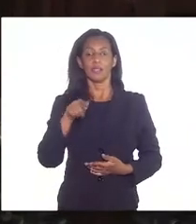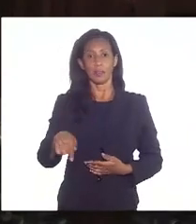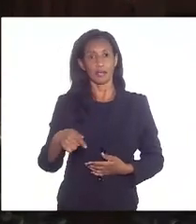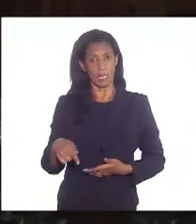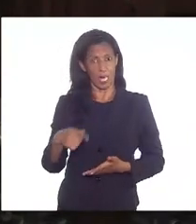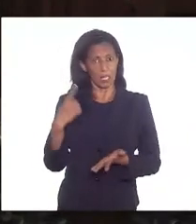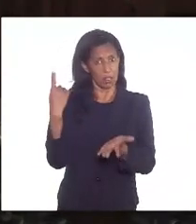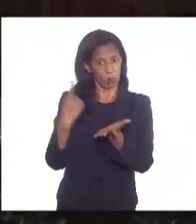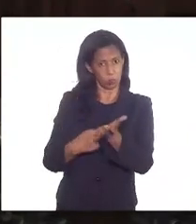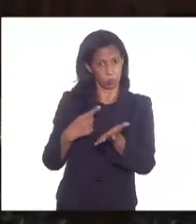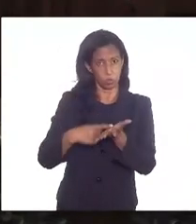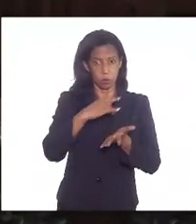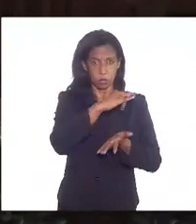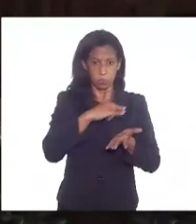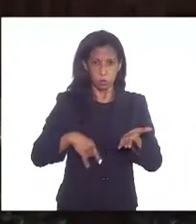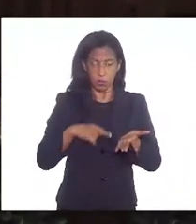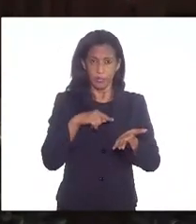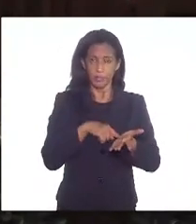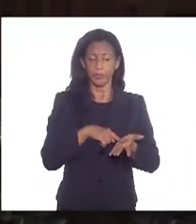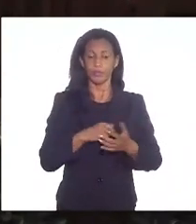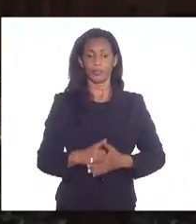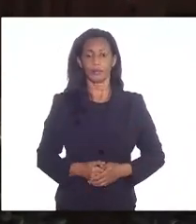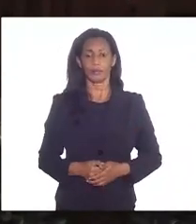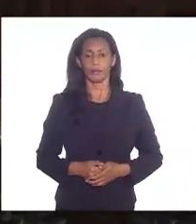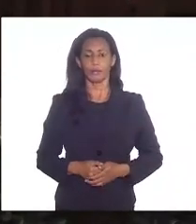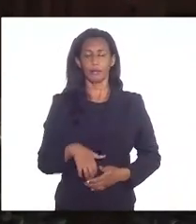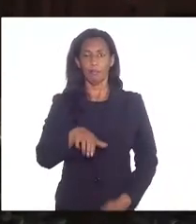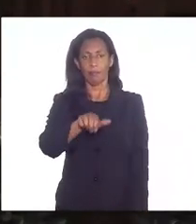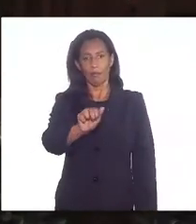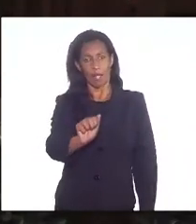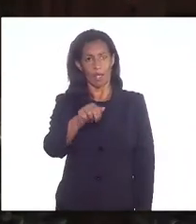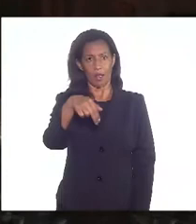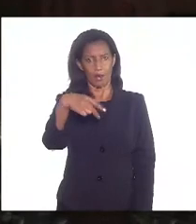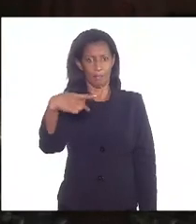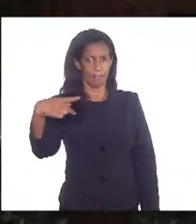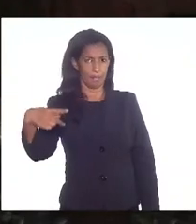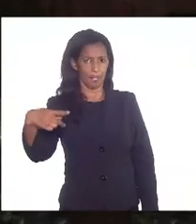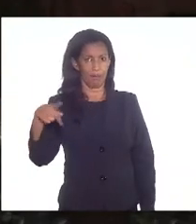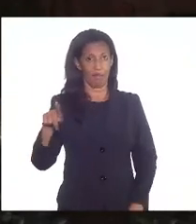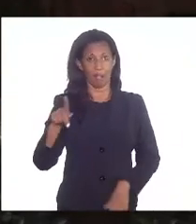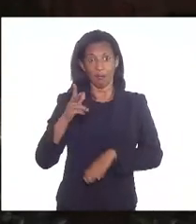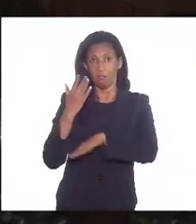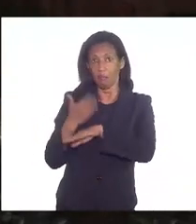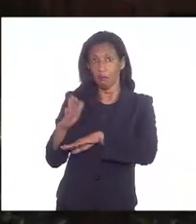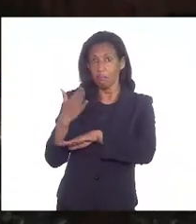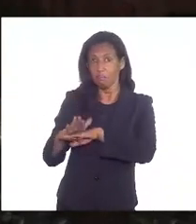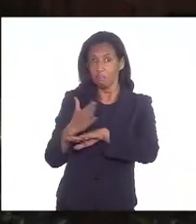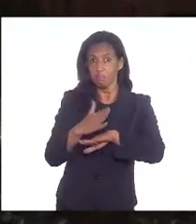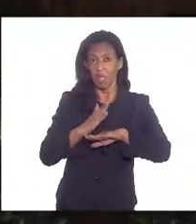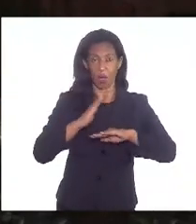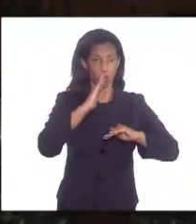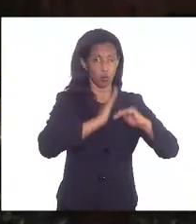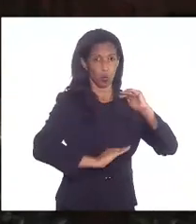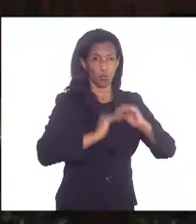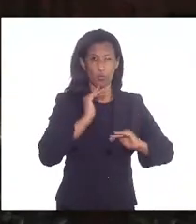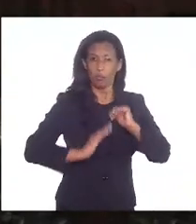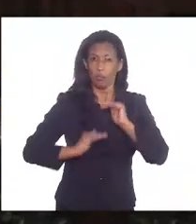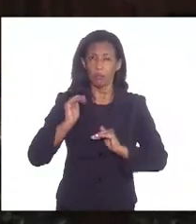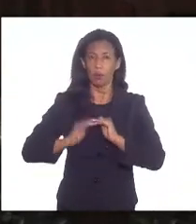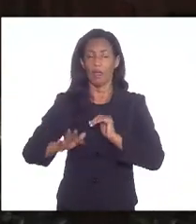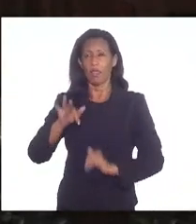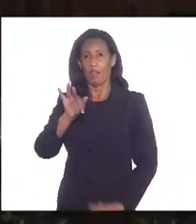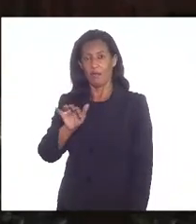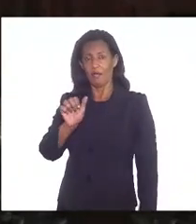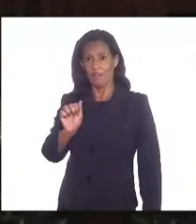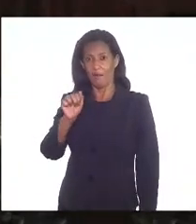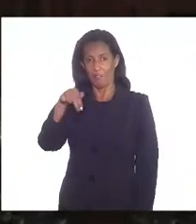nesse acordo, senhor presidente, a ANP treinará os profissionais da